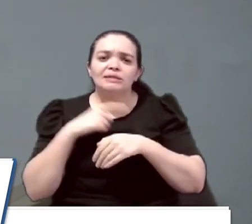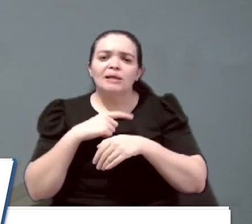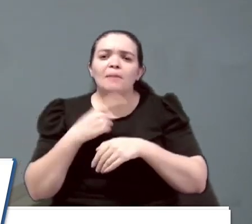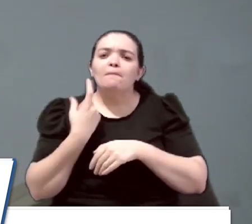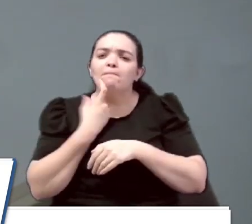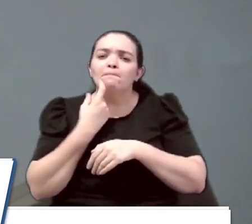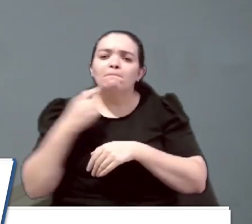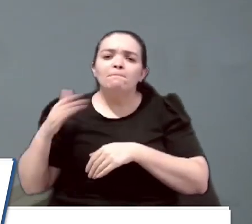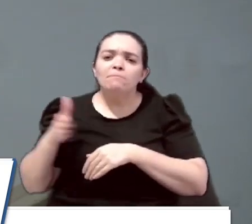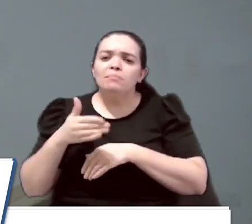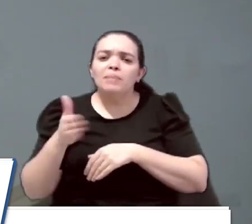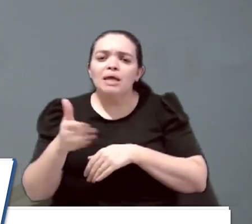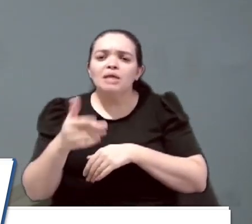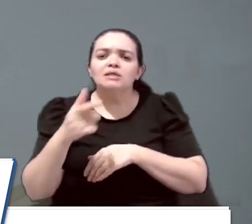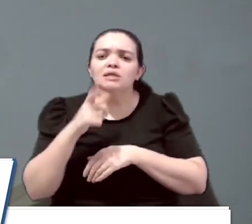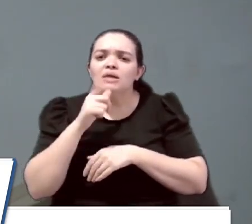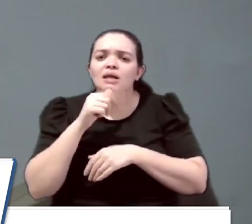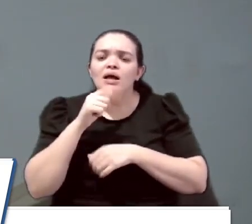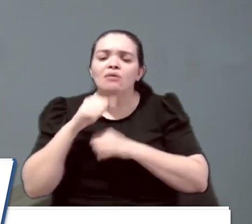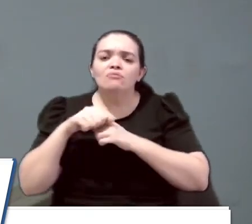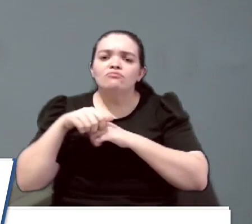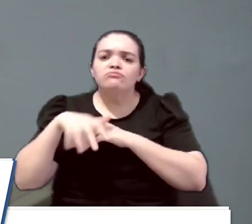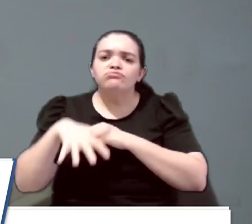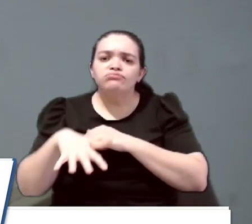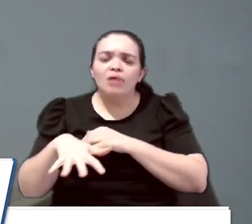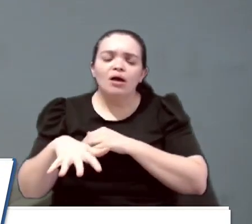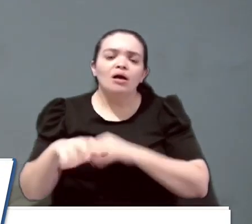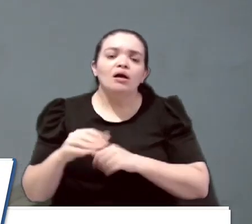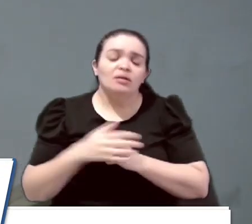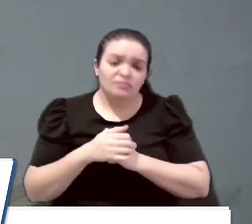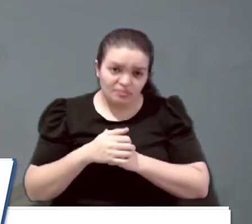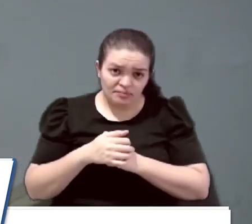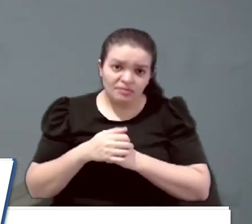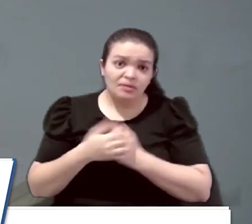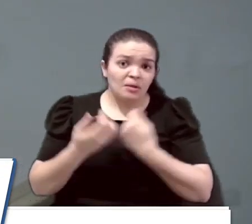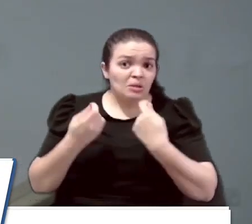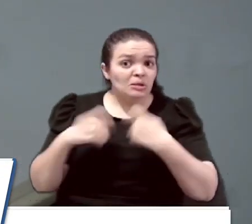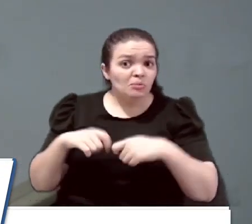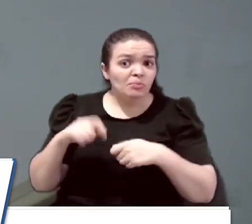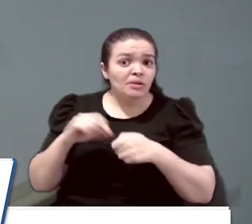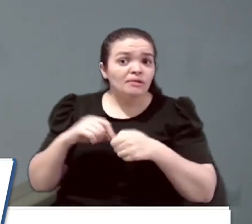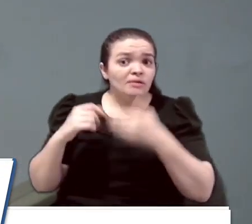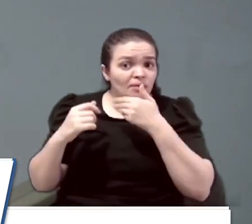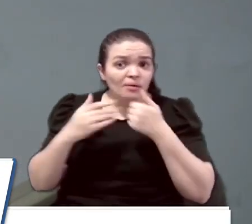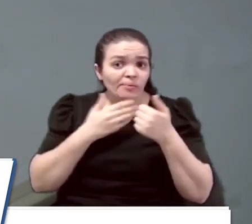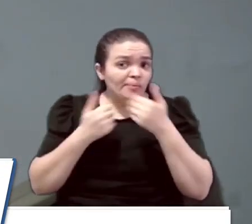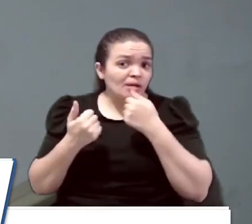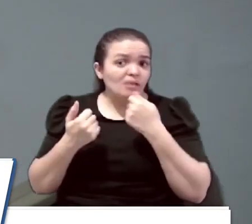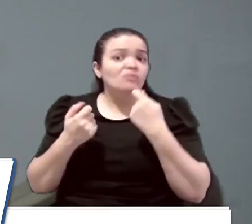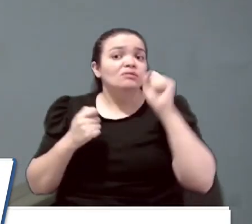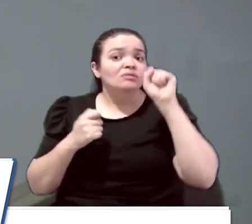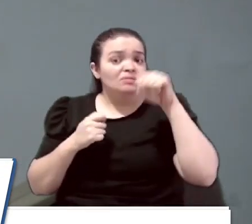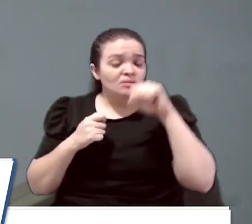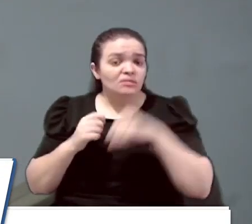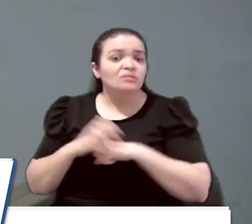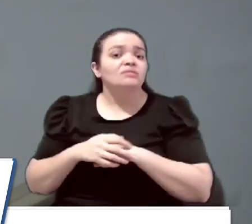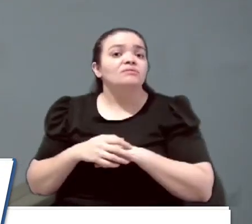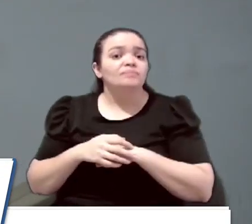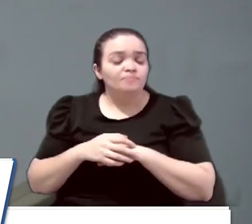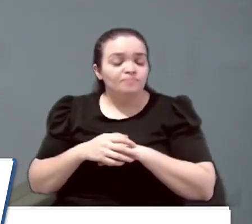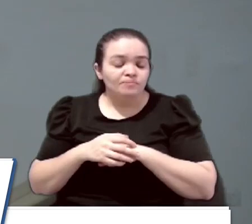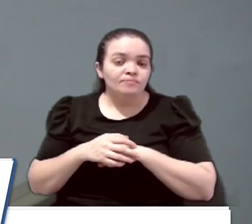ali é a nascente do Rio Canoas, né? Então precisa de melhoramento, é igual você está falando,